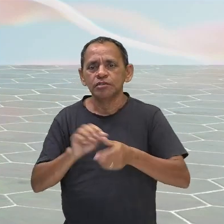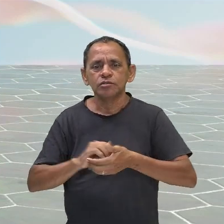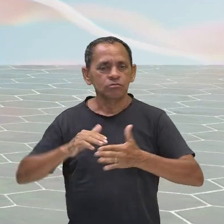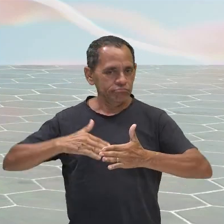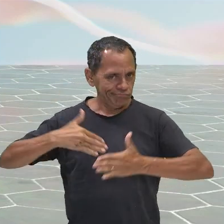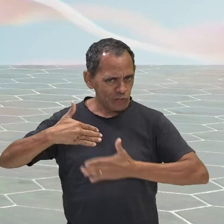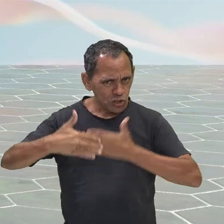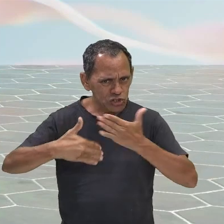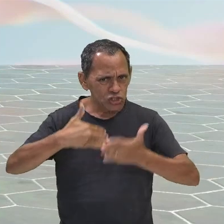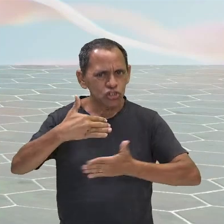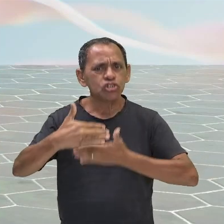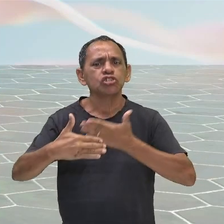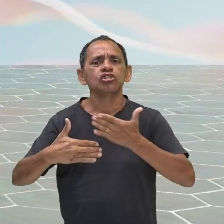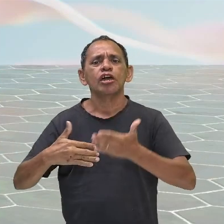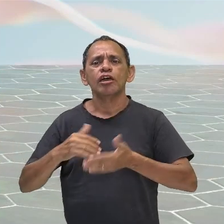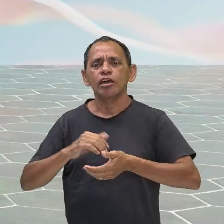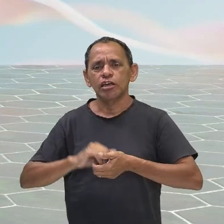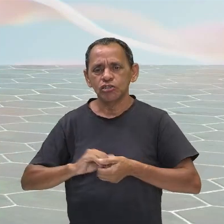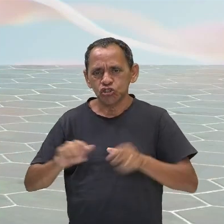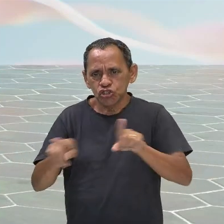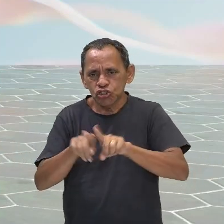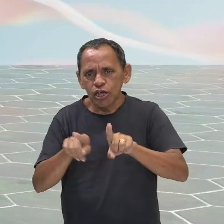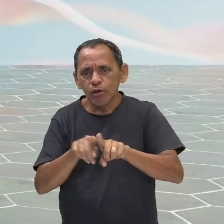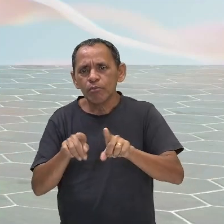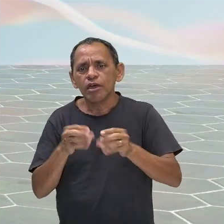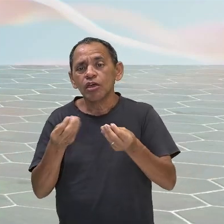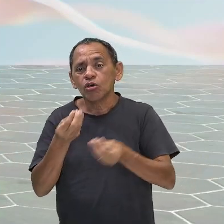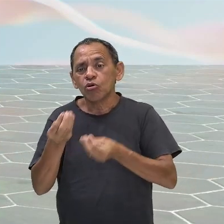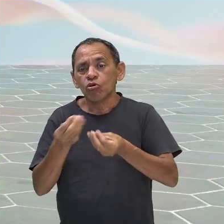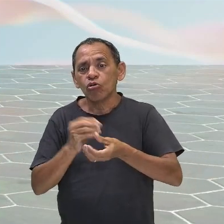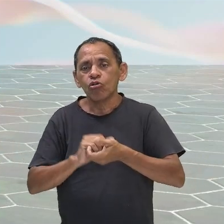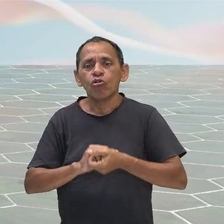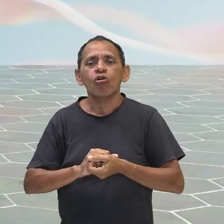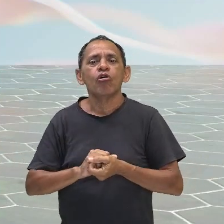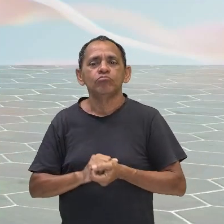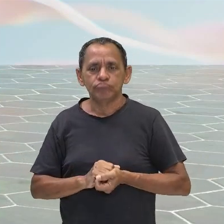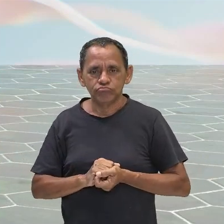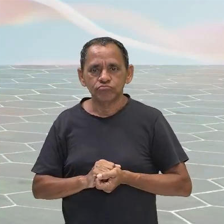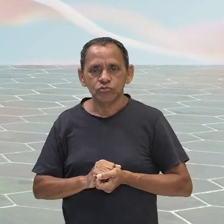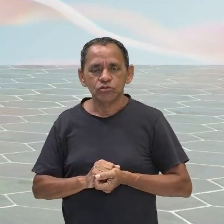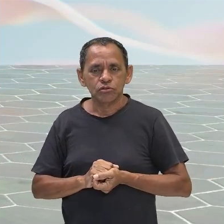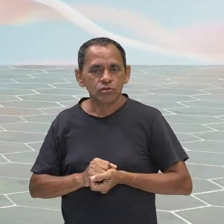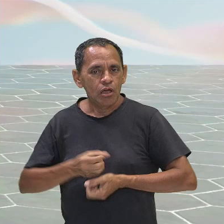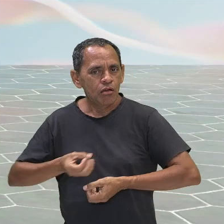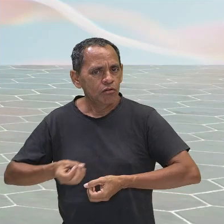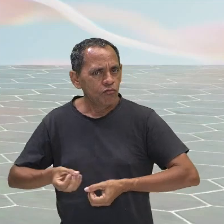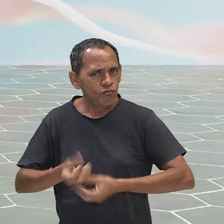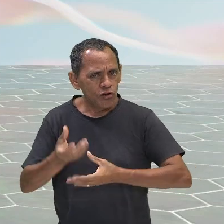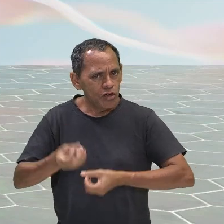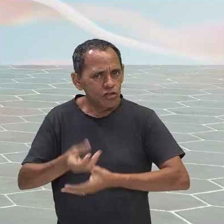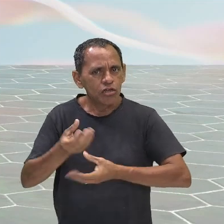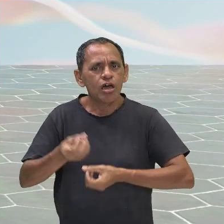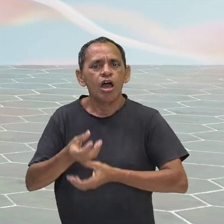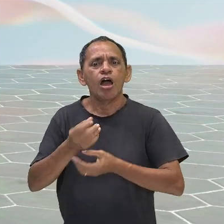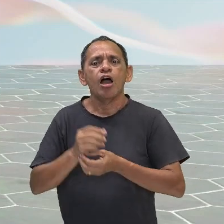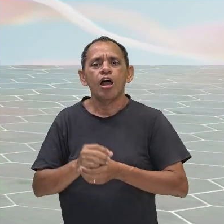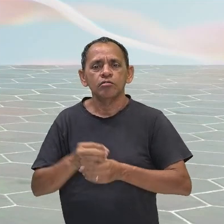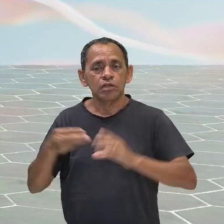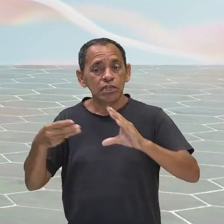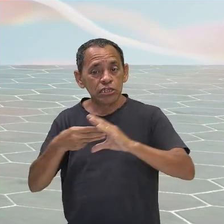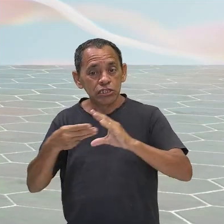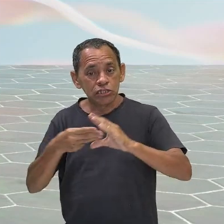de fisiologia e também de formação dos espermatozoides, que são a célula, né,